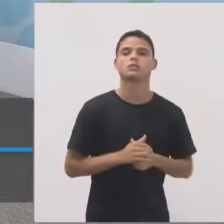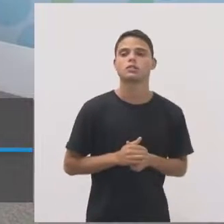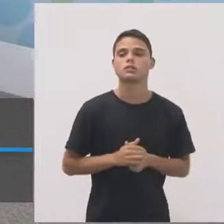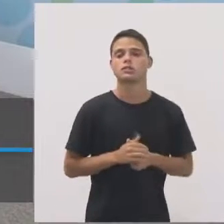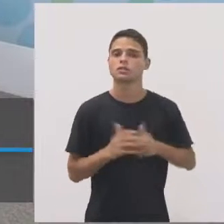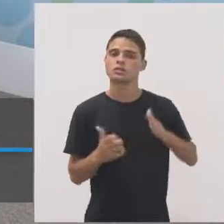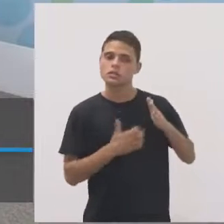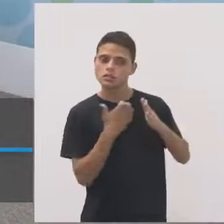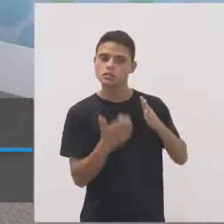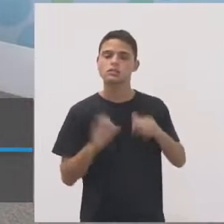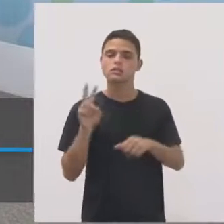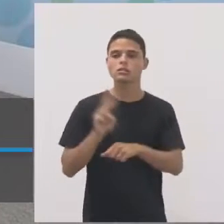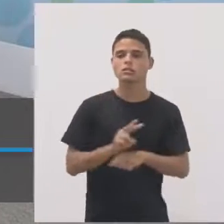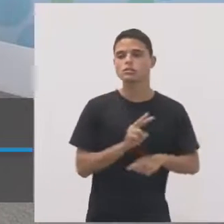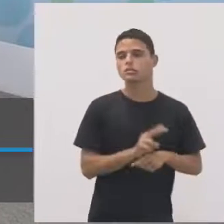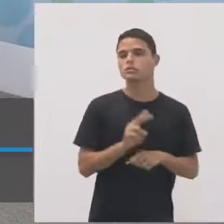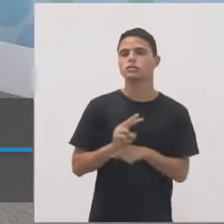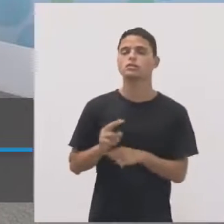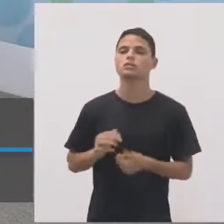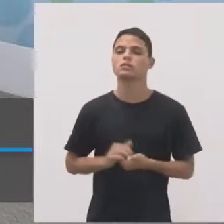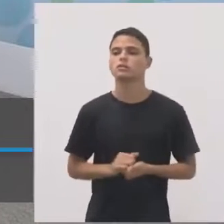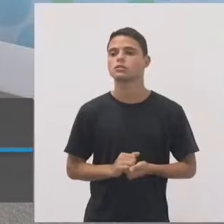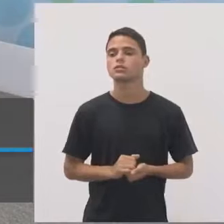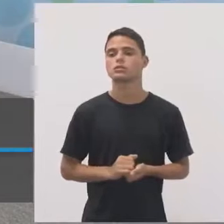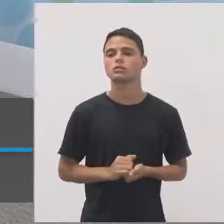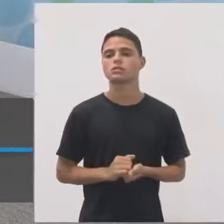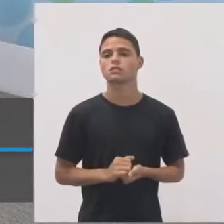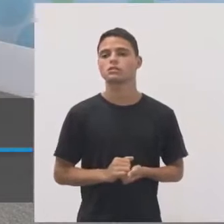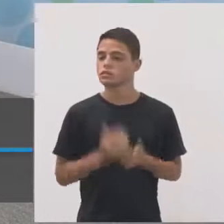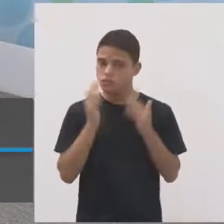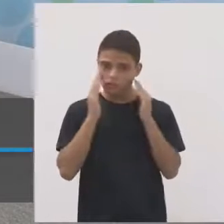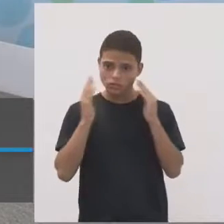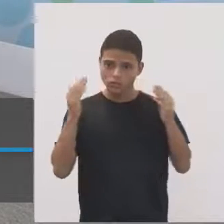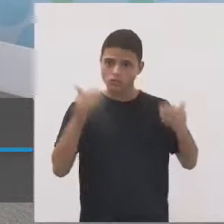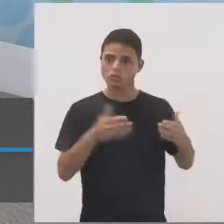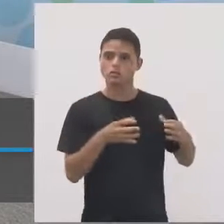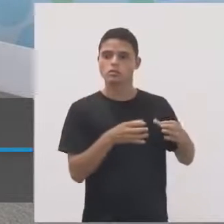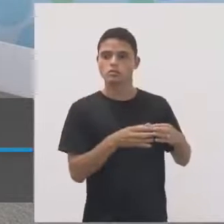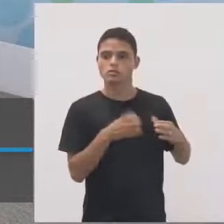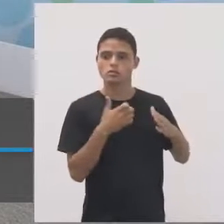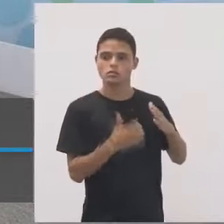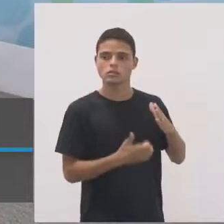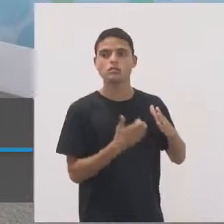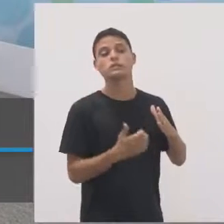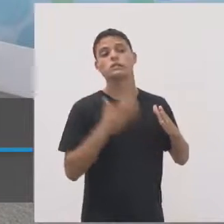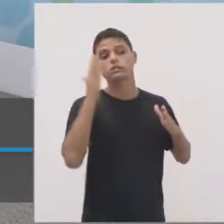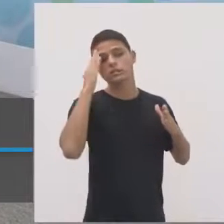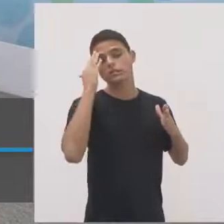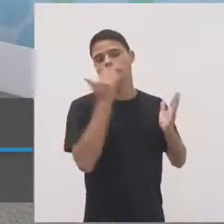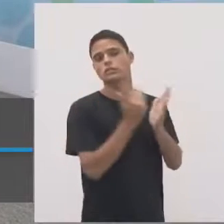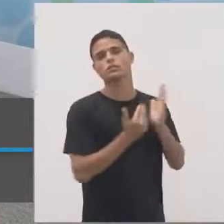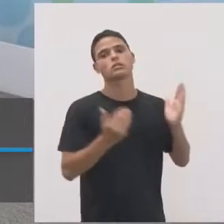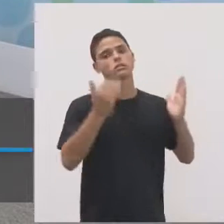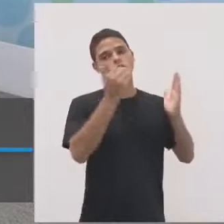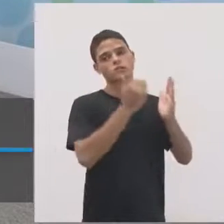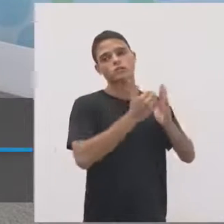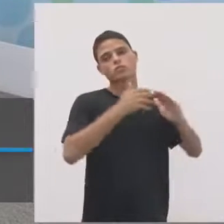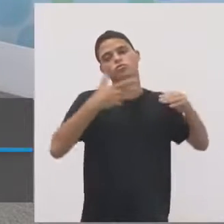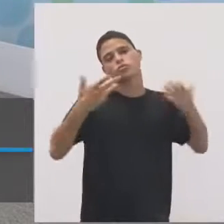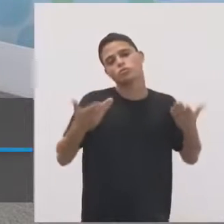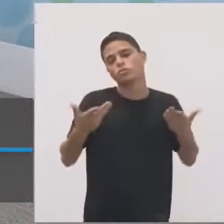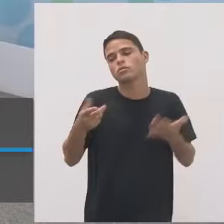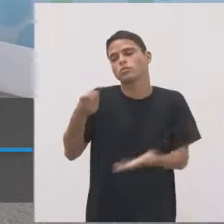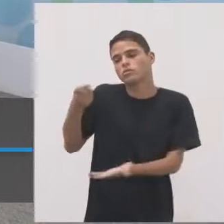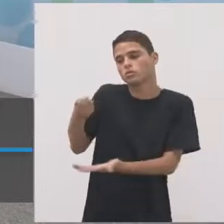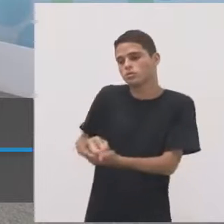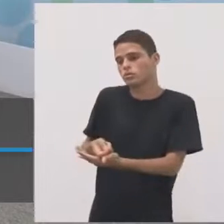empresa de segurança também, tá? Então é mais focado o Linux para quem sabe mexer mais, né? Ou vai pagar um desenvolvedor